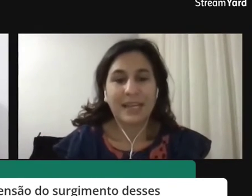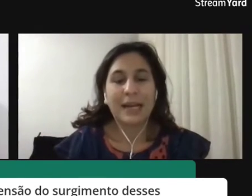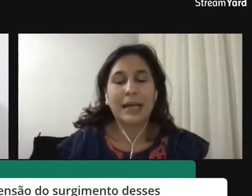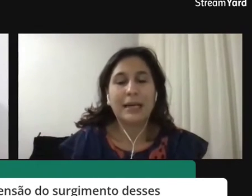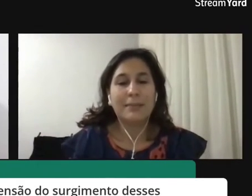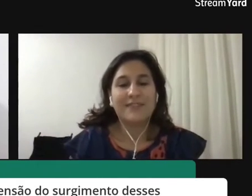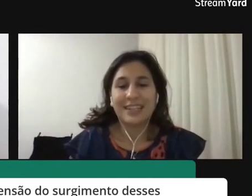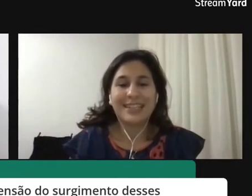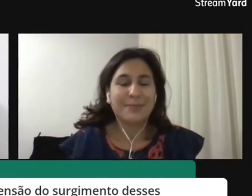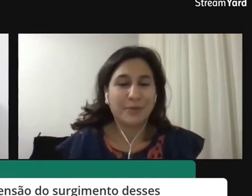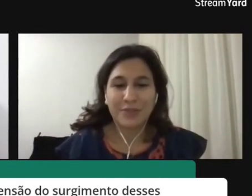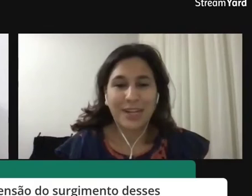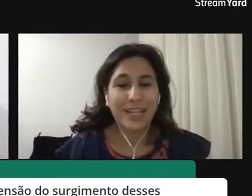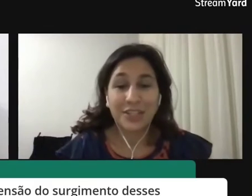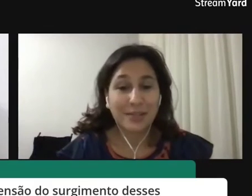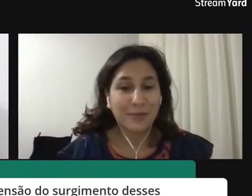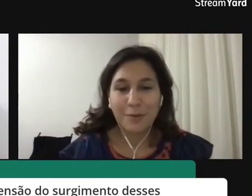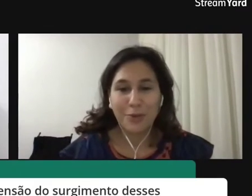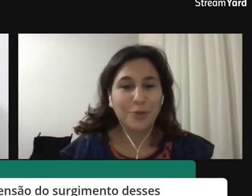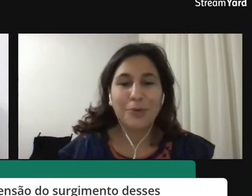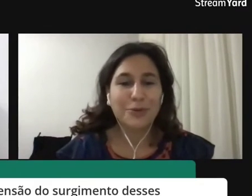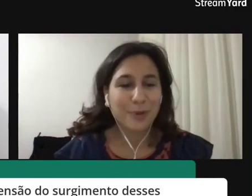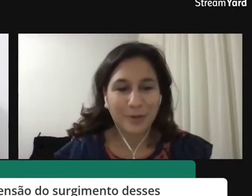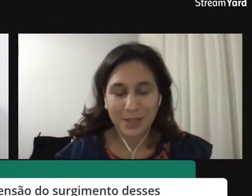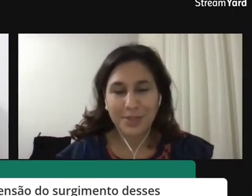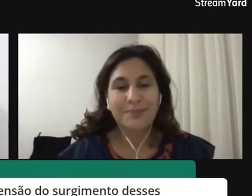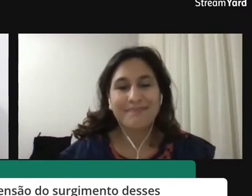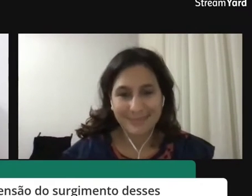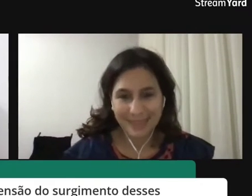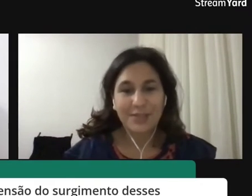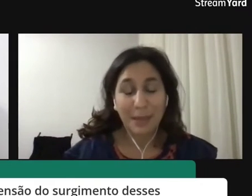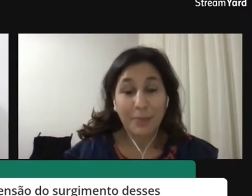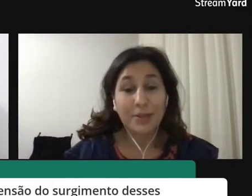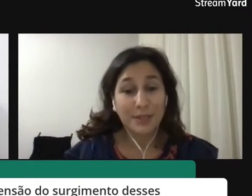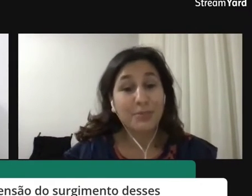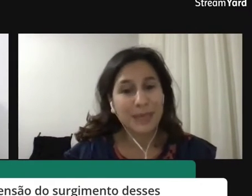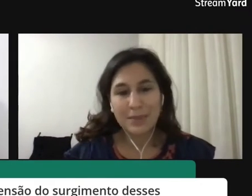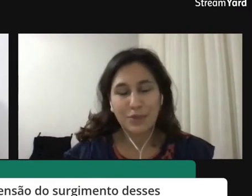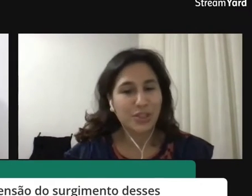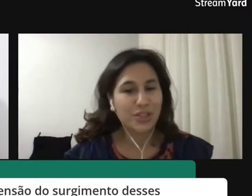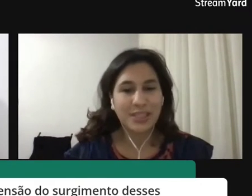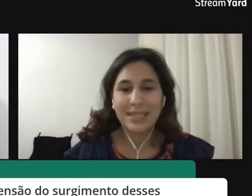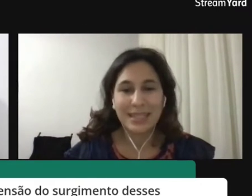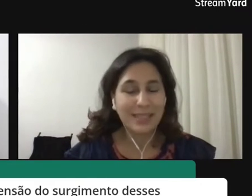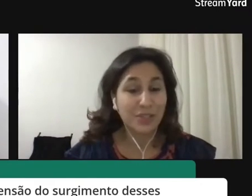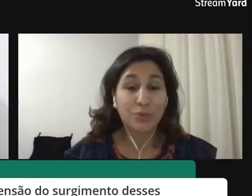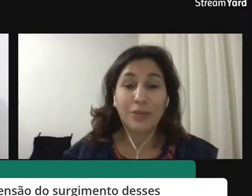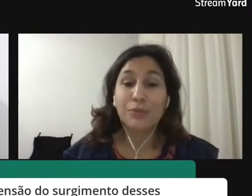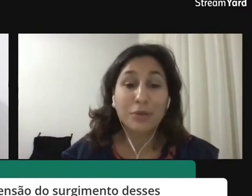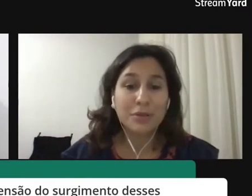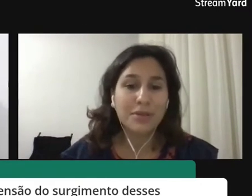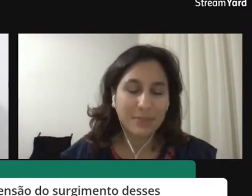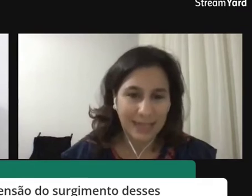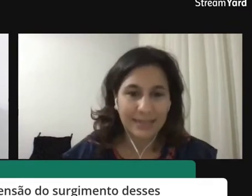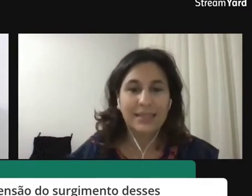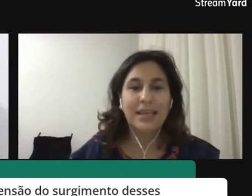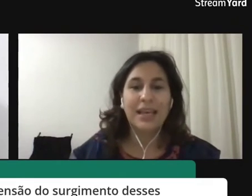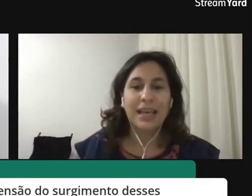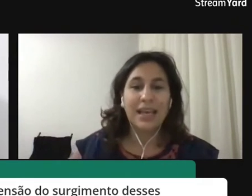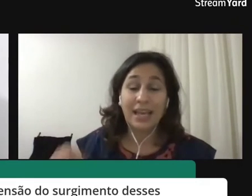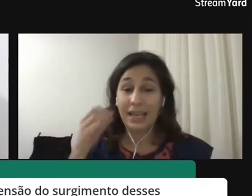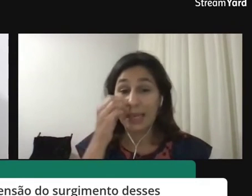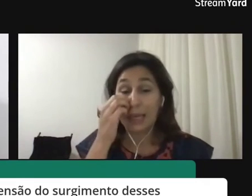Olha, a fala da professora Regina foi muito pontual nisso. Isso é bem importante mesmo. Hoje em dia tem se estimulado muito a